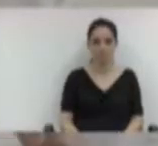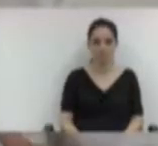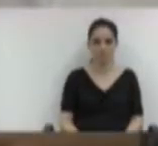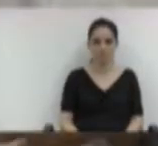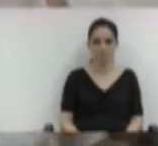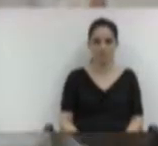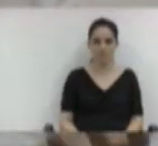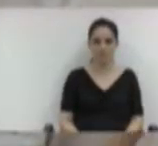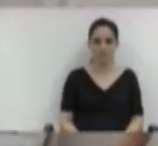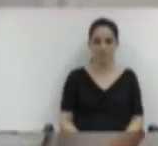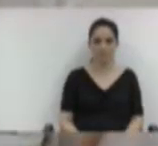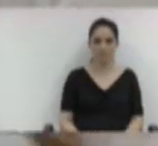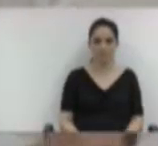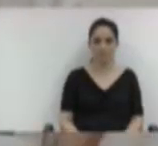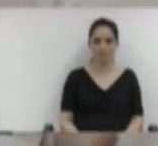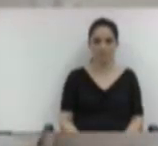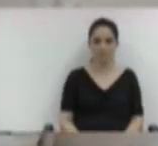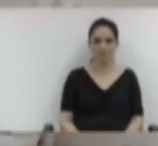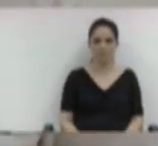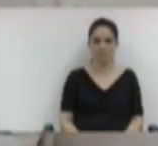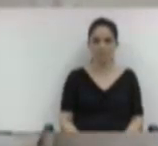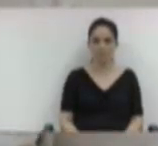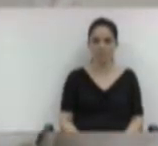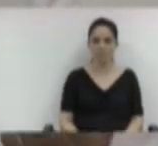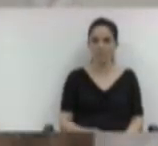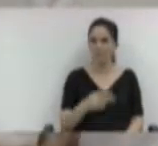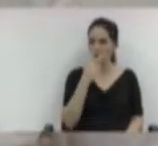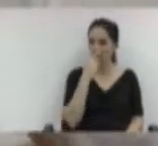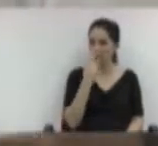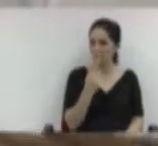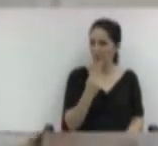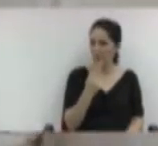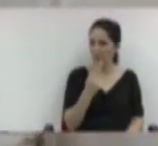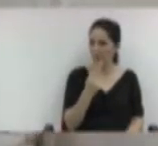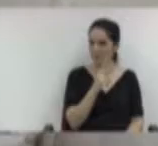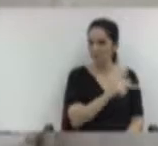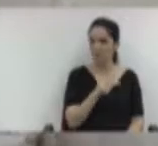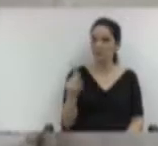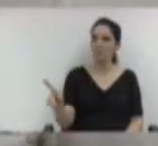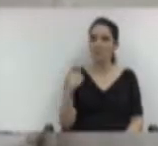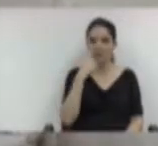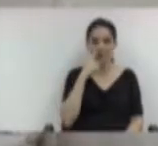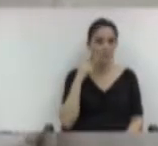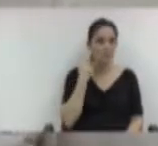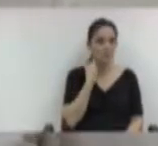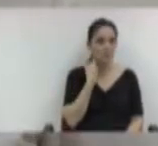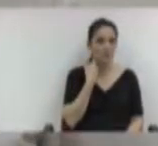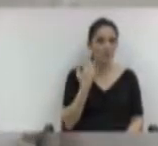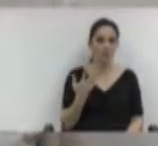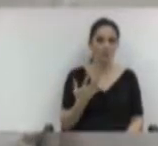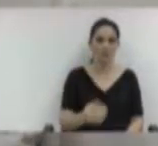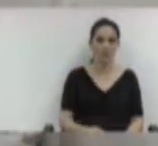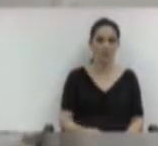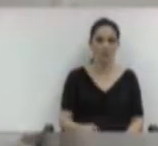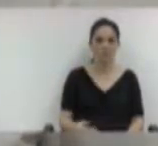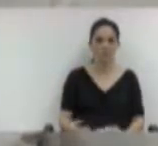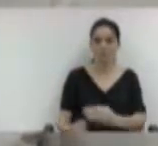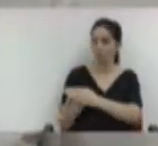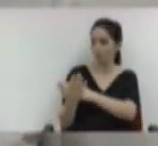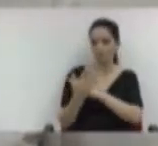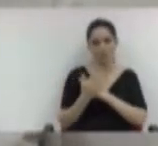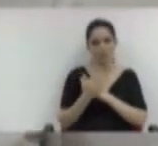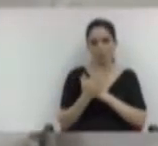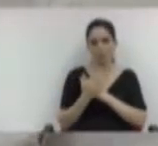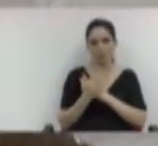que o presidente era uma coisa que ia desastrar essa cidade, essa Câmara, muito pelo contrário. O presidente tem tido diálogo com a gente também, quando a gente precisa. Acho que é por aí que a gente tem